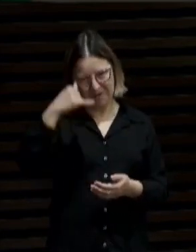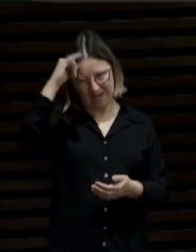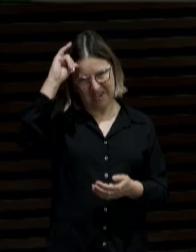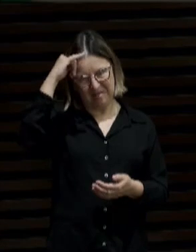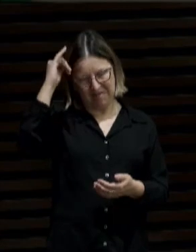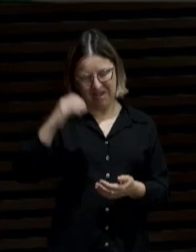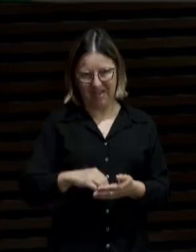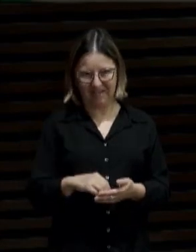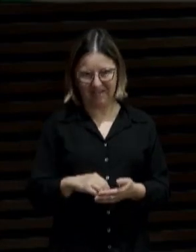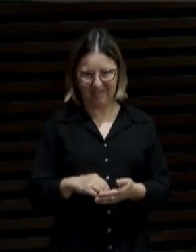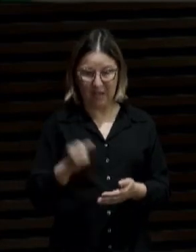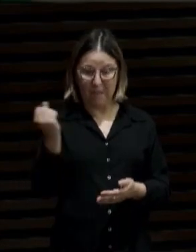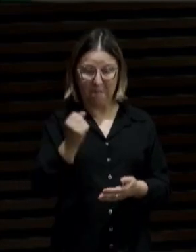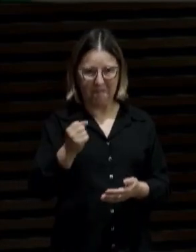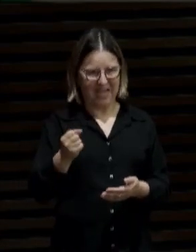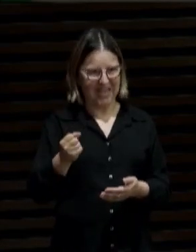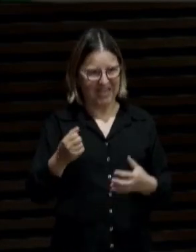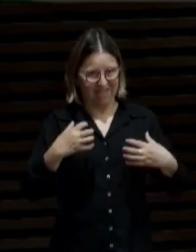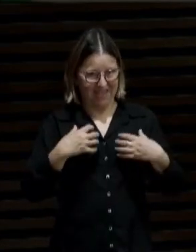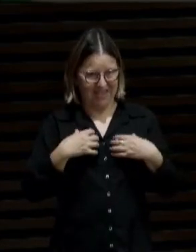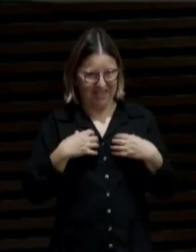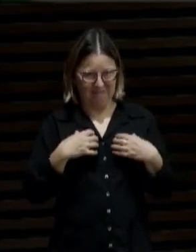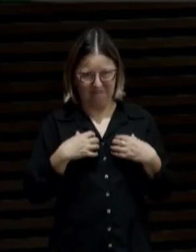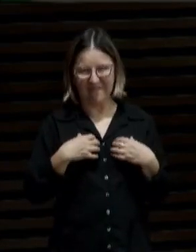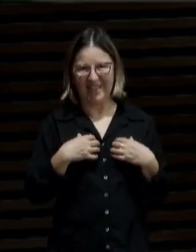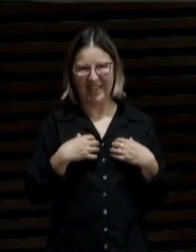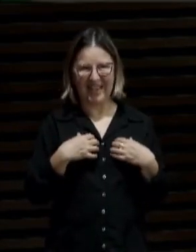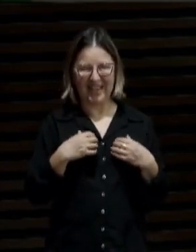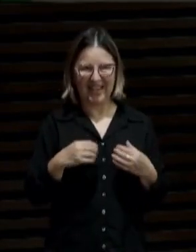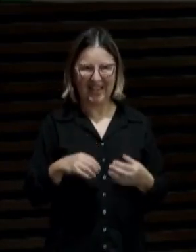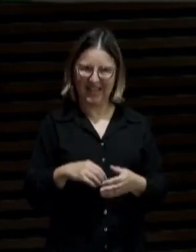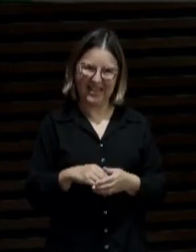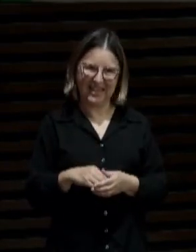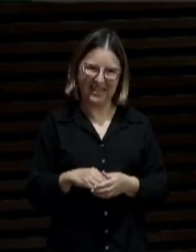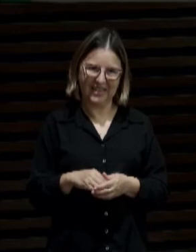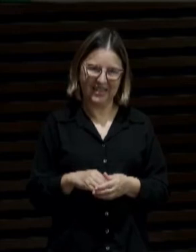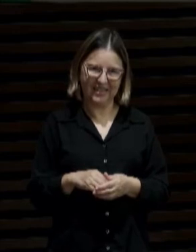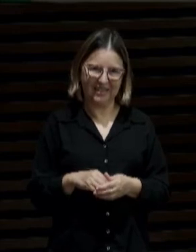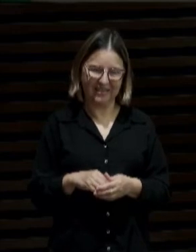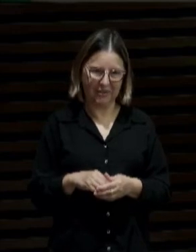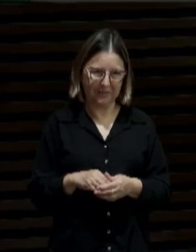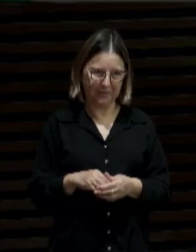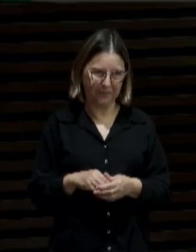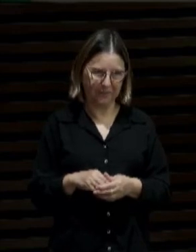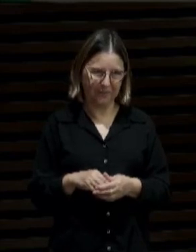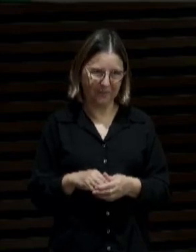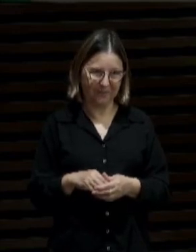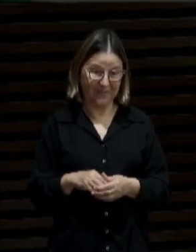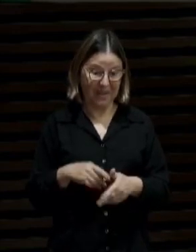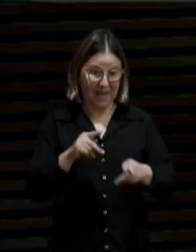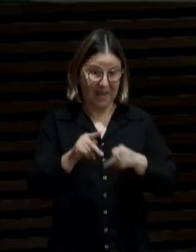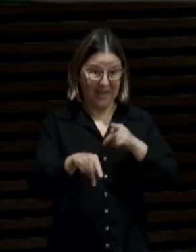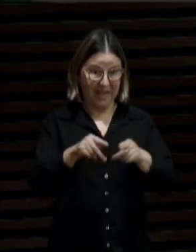ao meio e colocavam as partes umas de frente para a outra, formando como se fosse um corredor. Aí as pessoas que